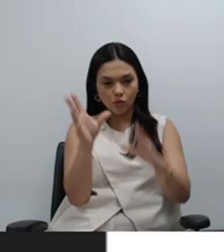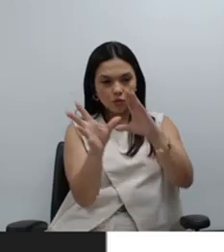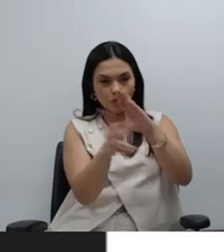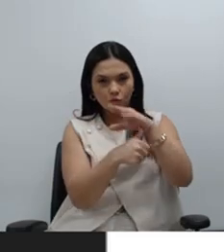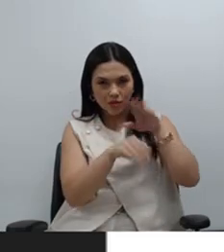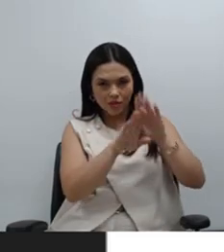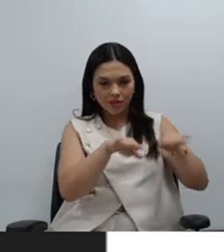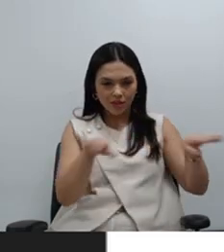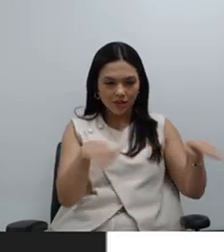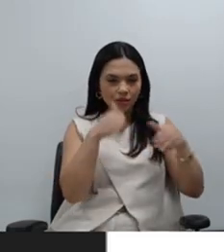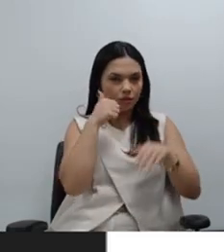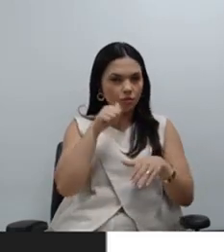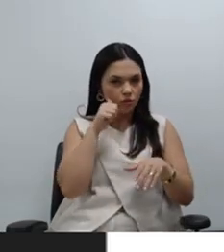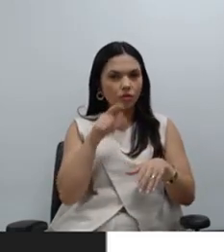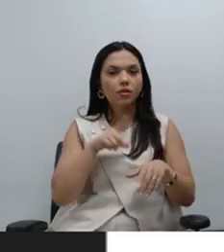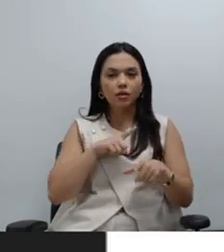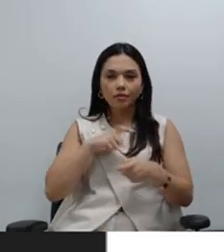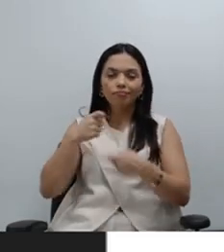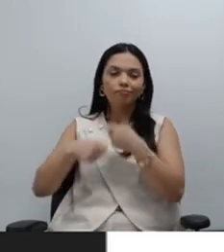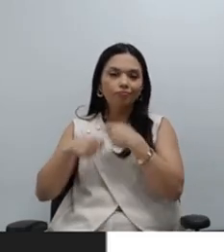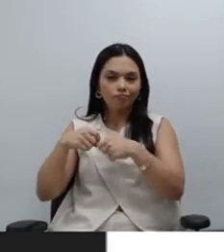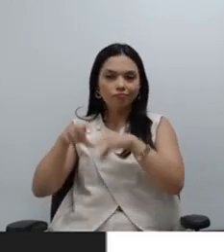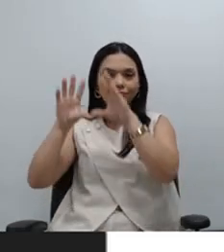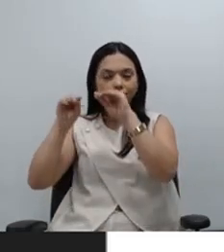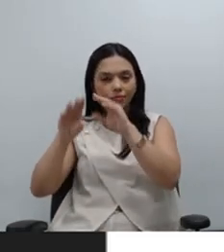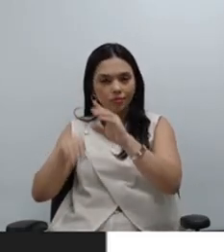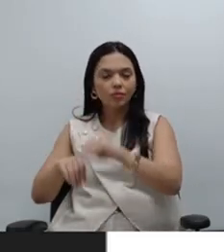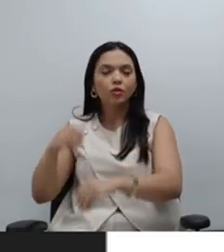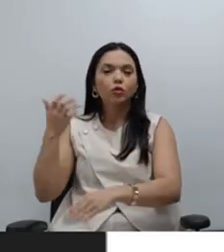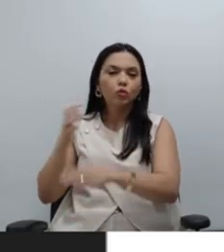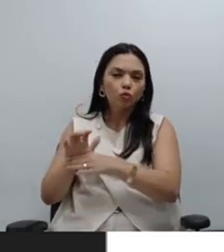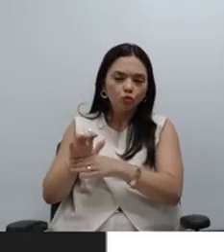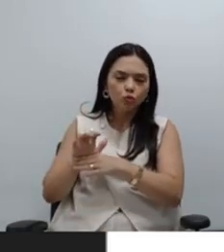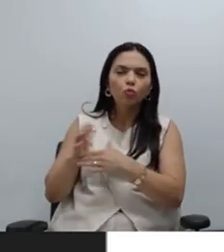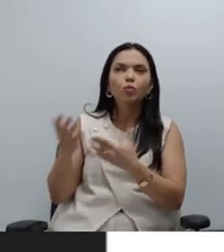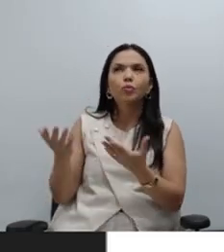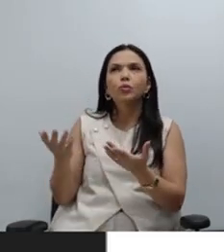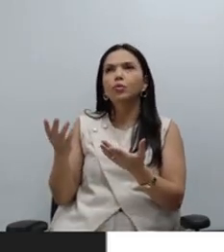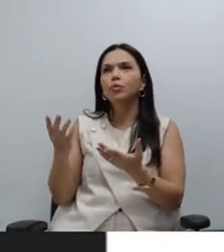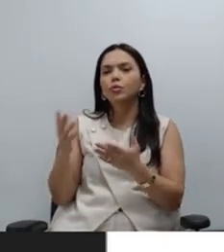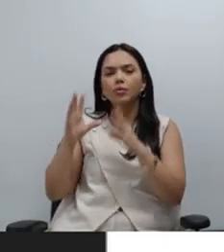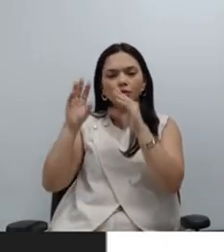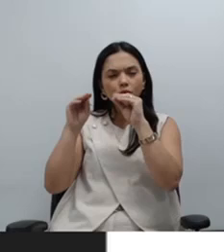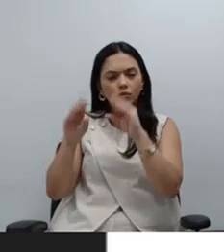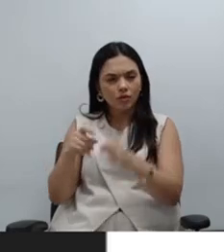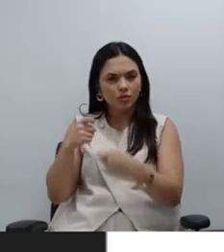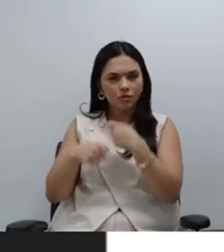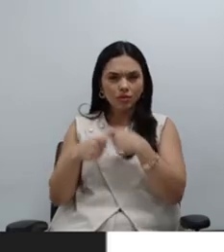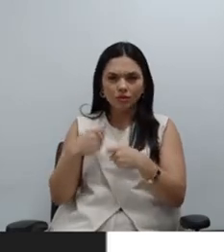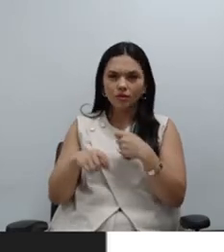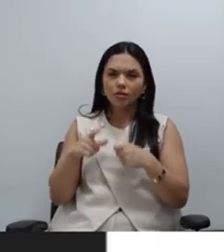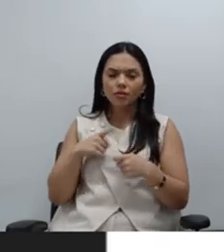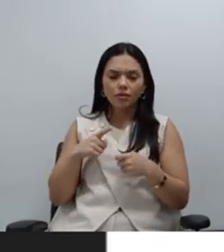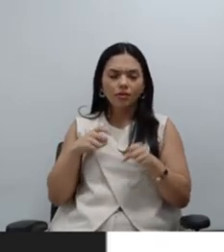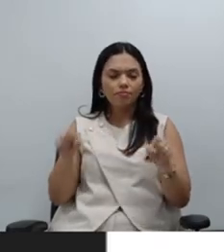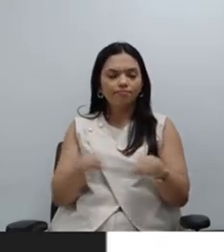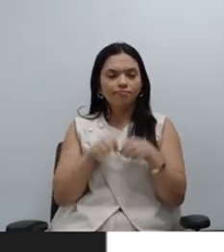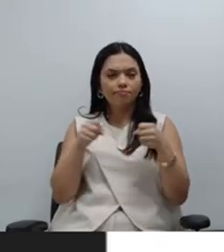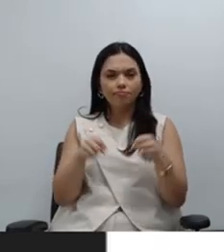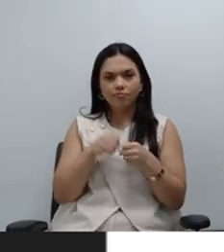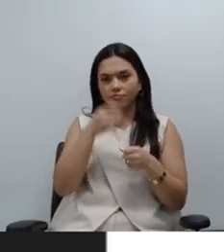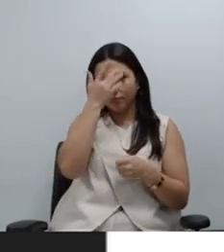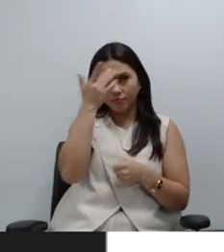são exploradas sexualmente. O abuso e a exploração sexual têm sérias consequências emocionais e